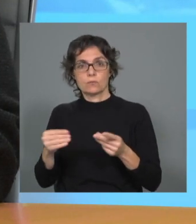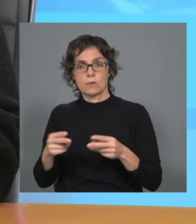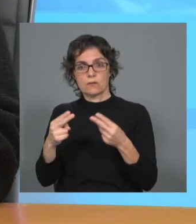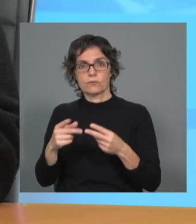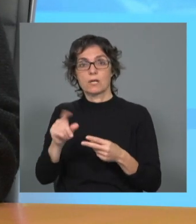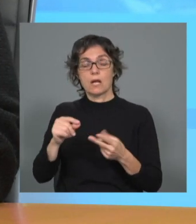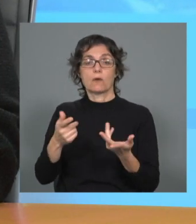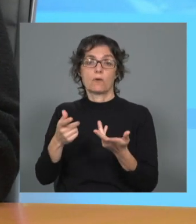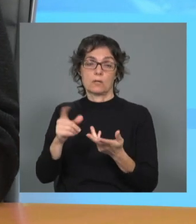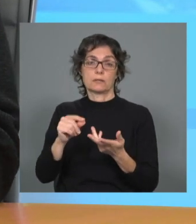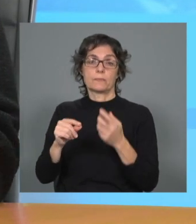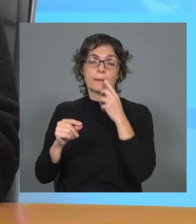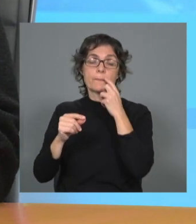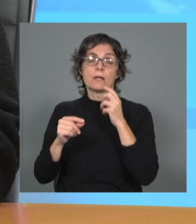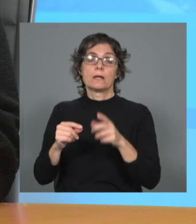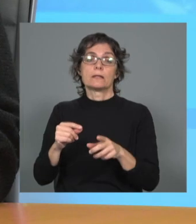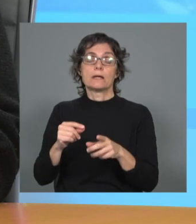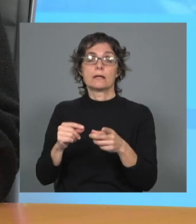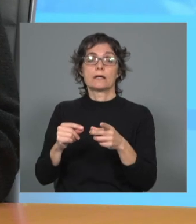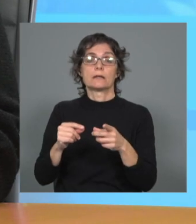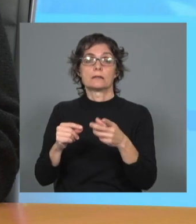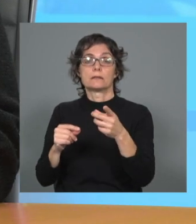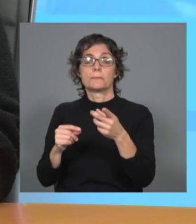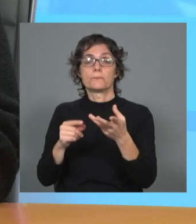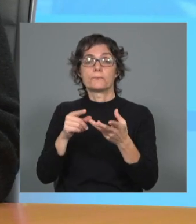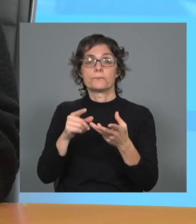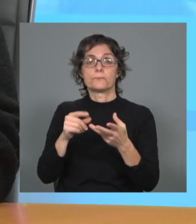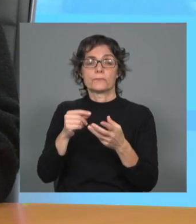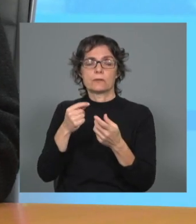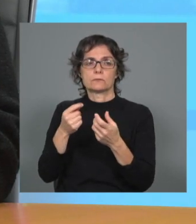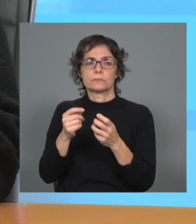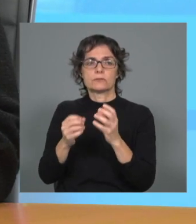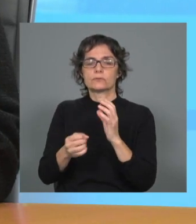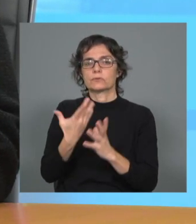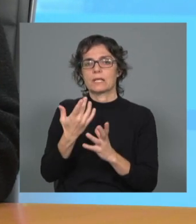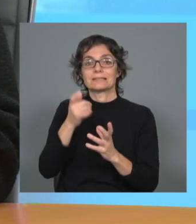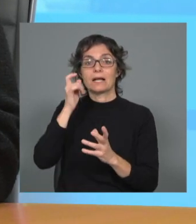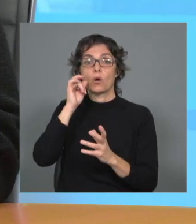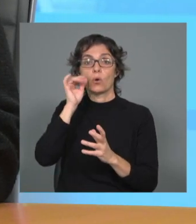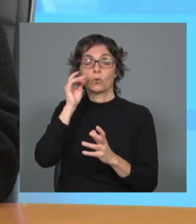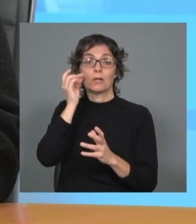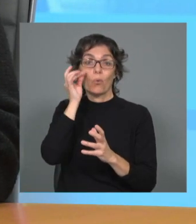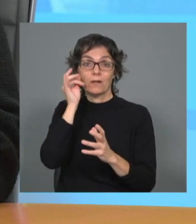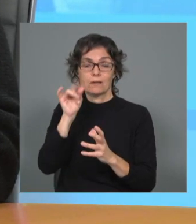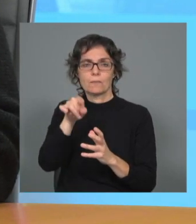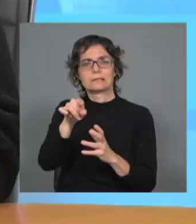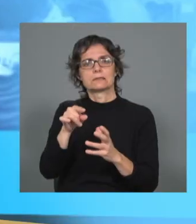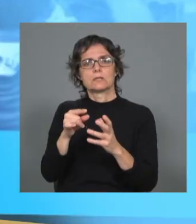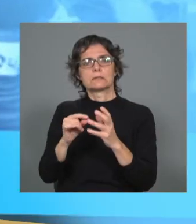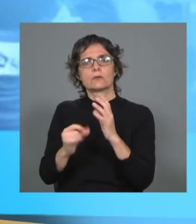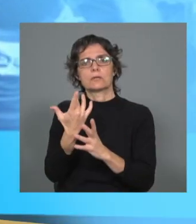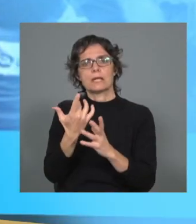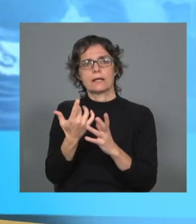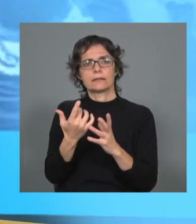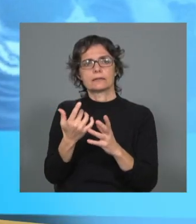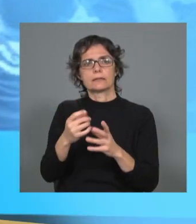na Roménia e agora na Hungria, estão a criar postos de coração, é incrível. De facto, para